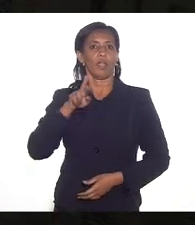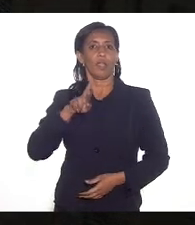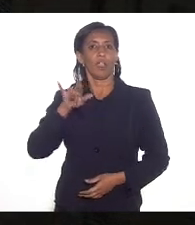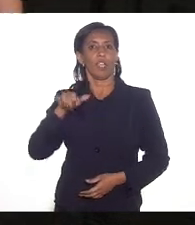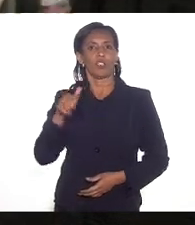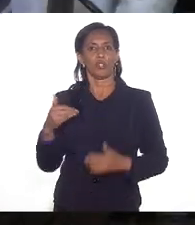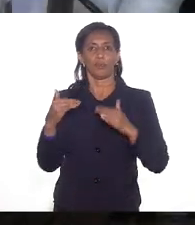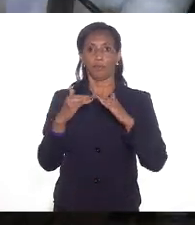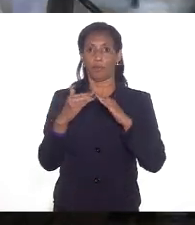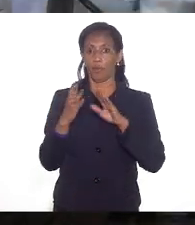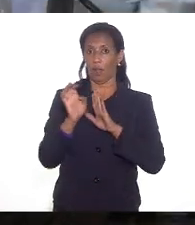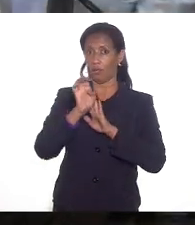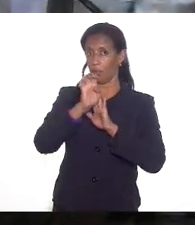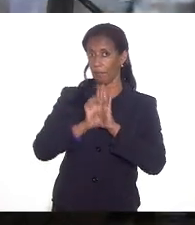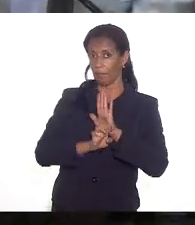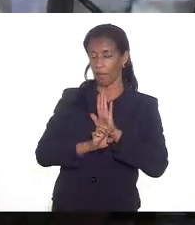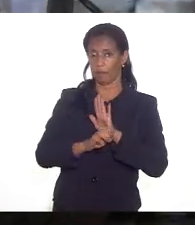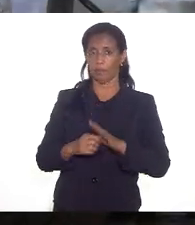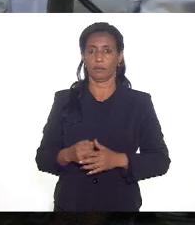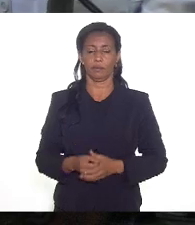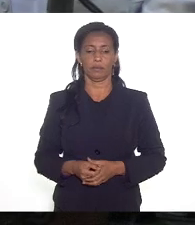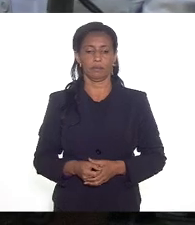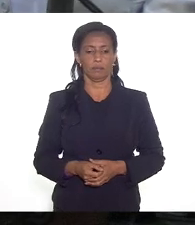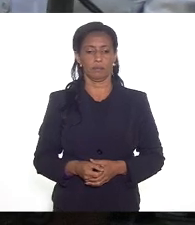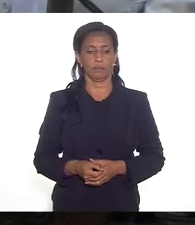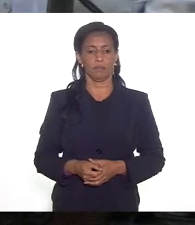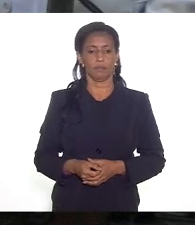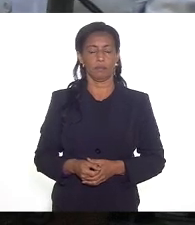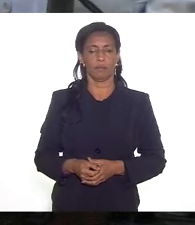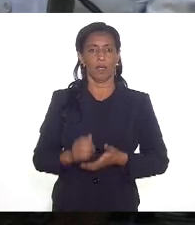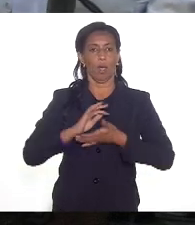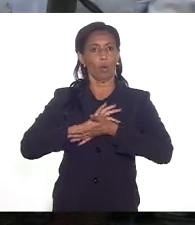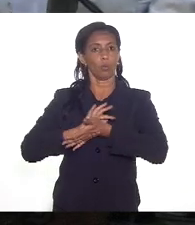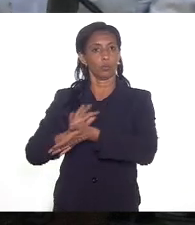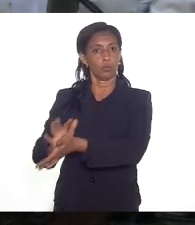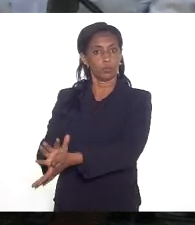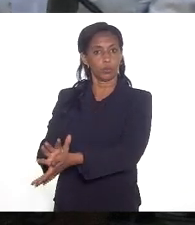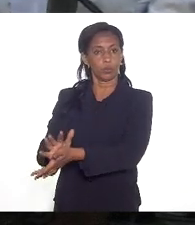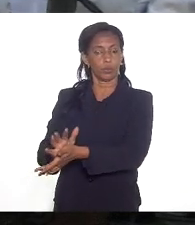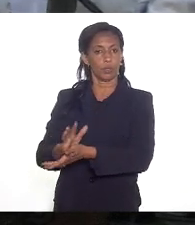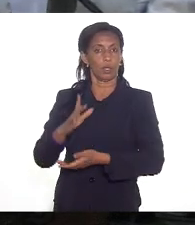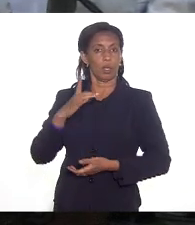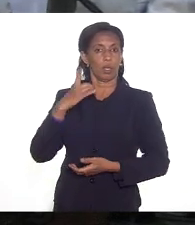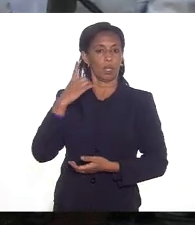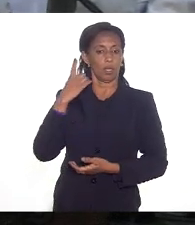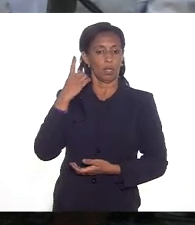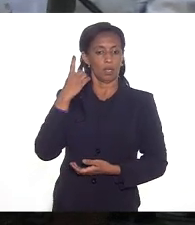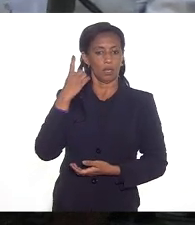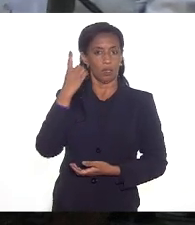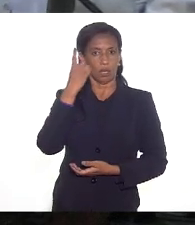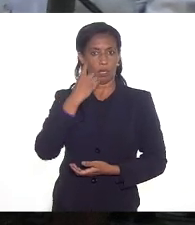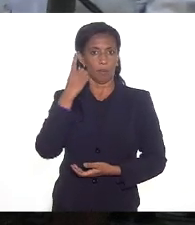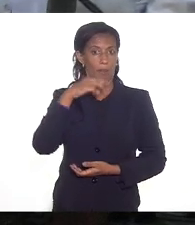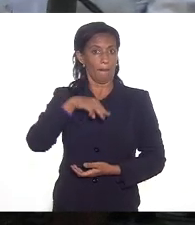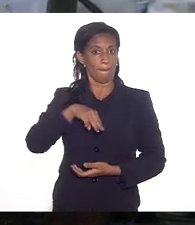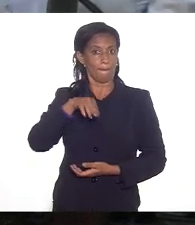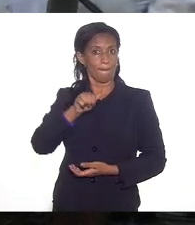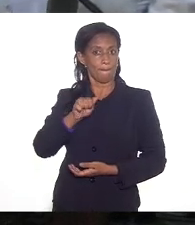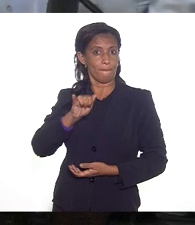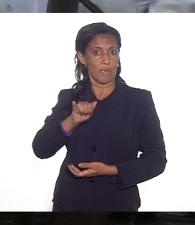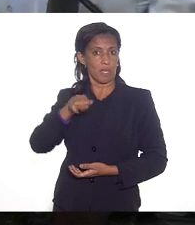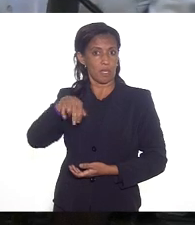emenda da comissão de combate às discriminações e preconceitos de raça cor etnia religião procedência Nacional deputado Carlos minc